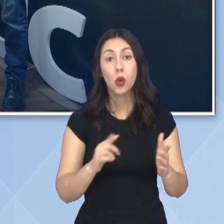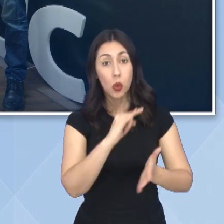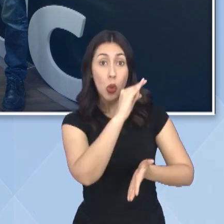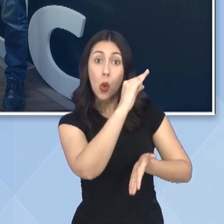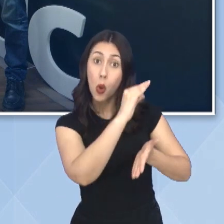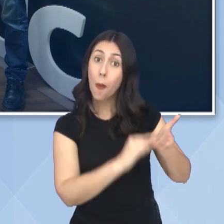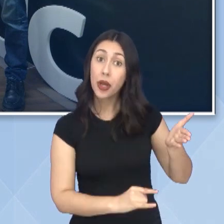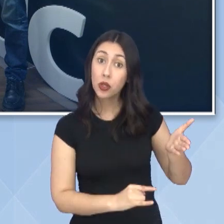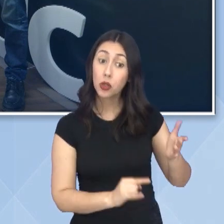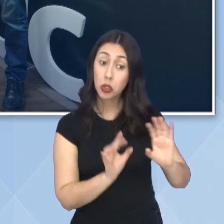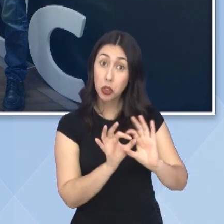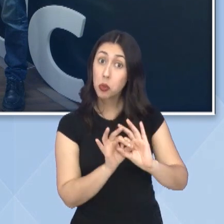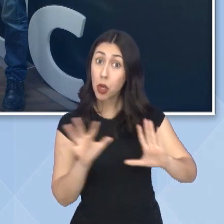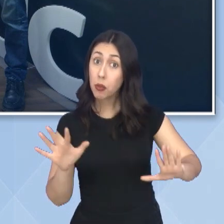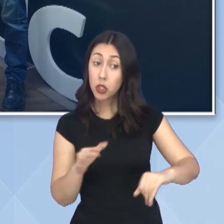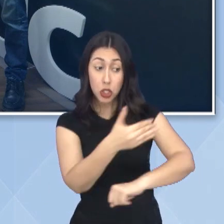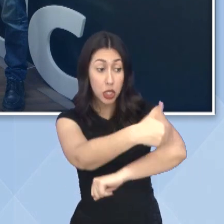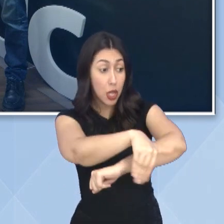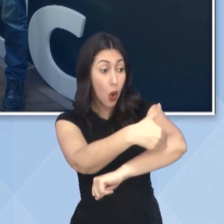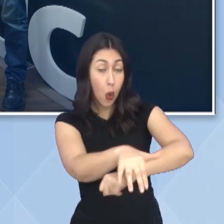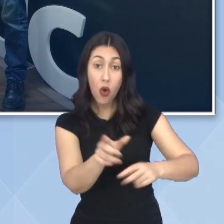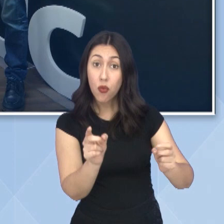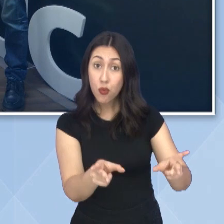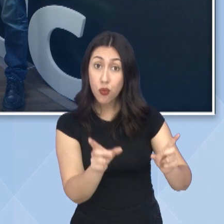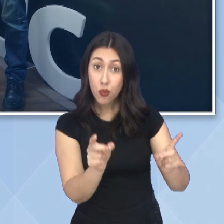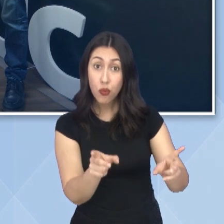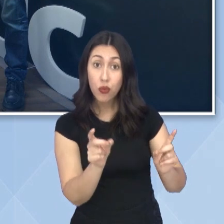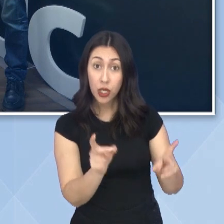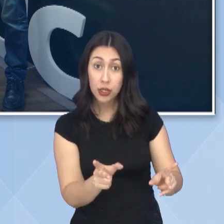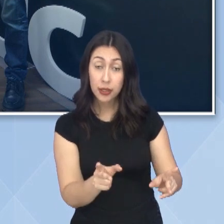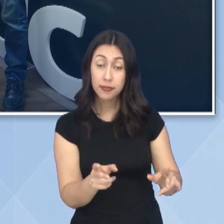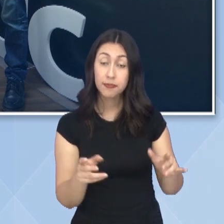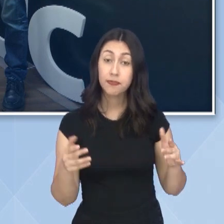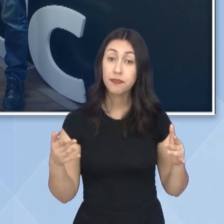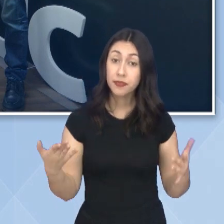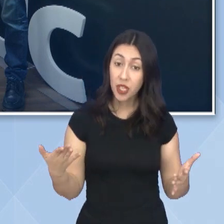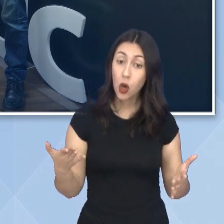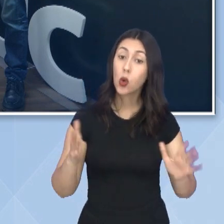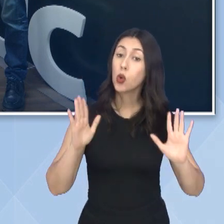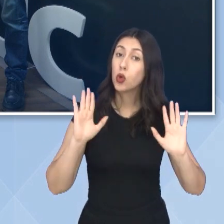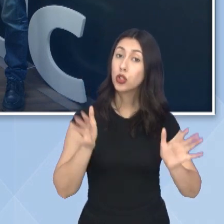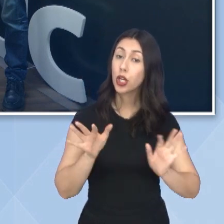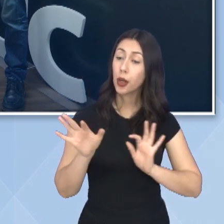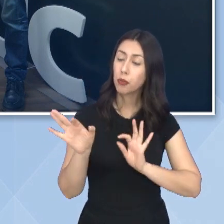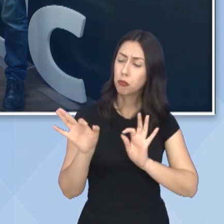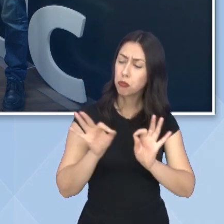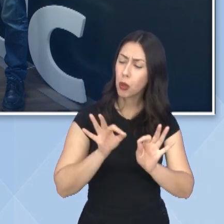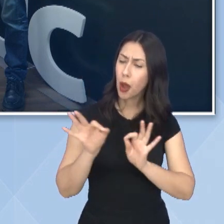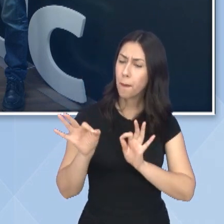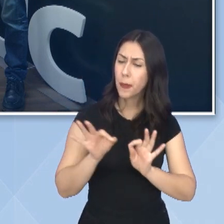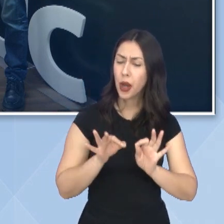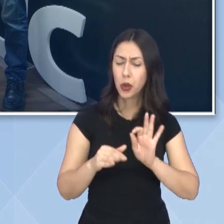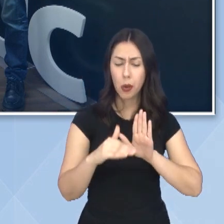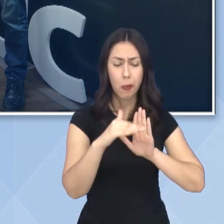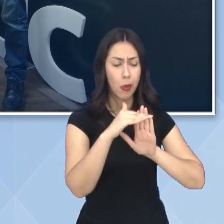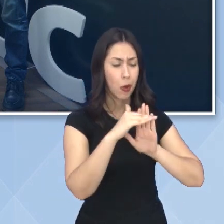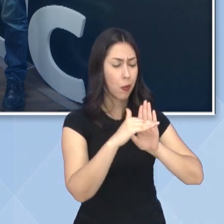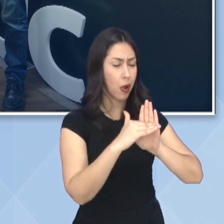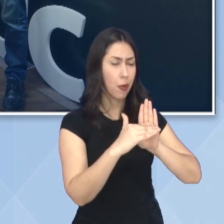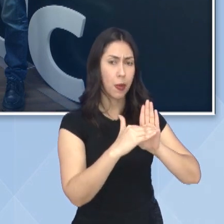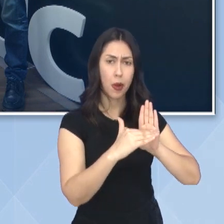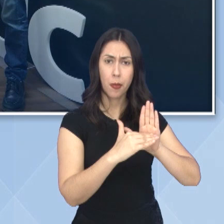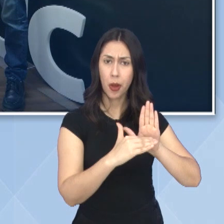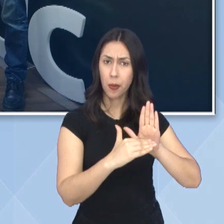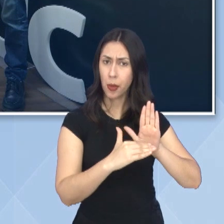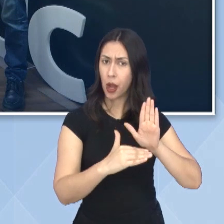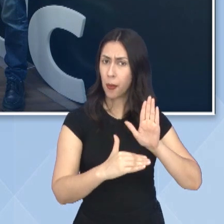de legalidade para todo o trabalho que eles fazem. Então, foi feita toda uma nova classificação, foi feito